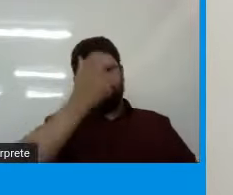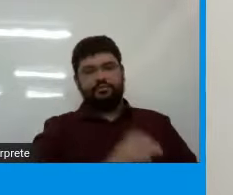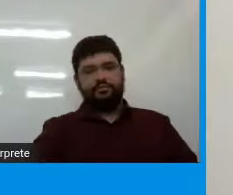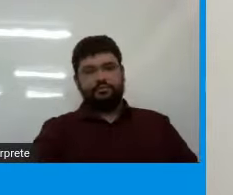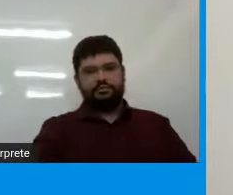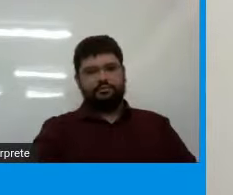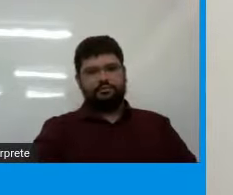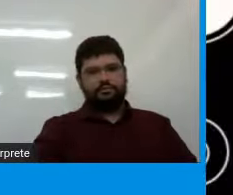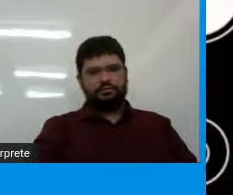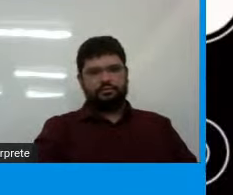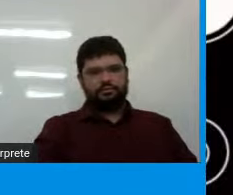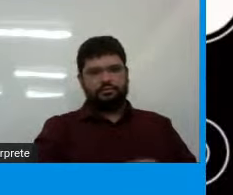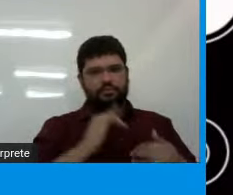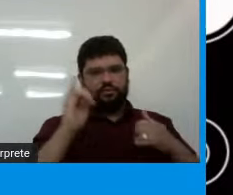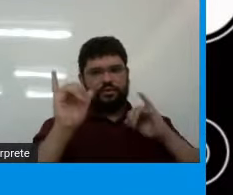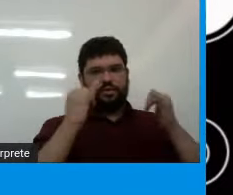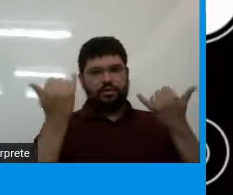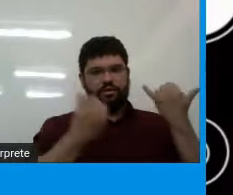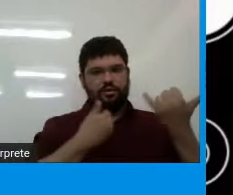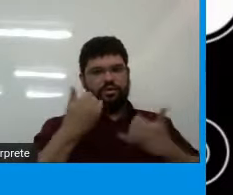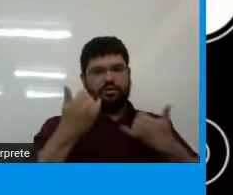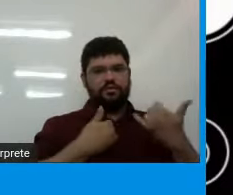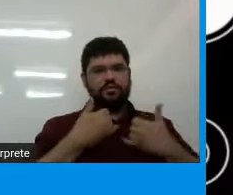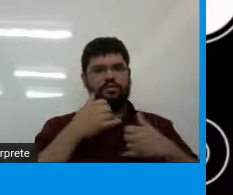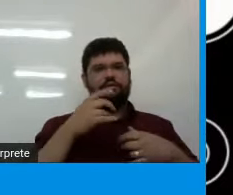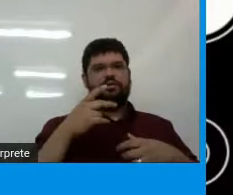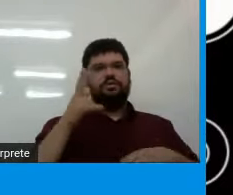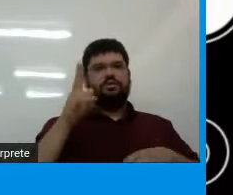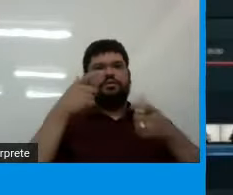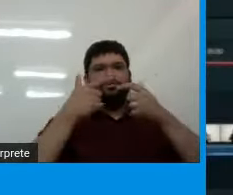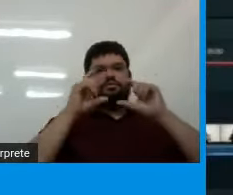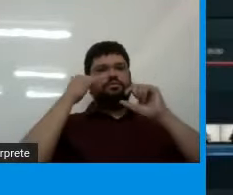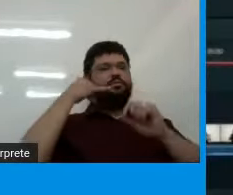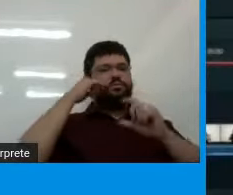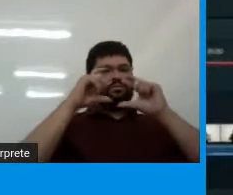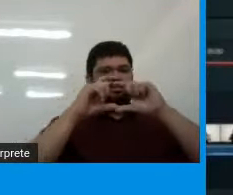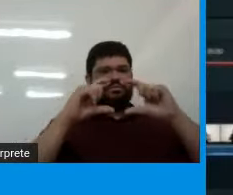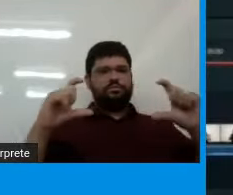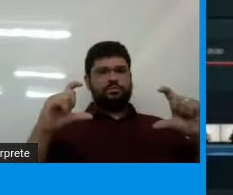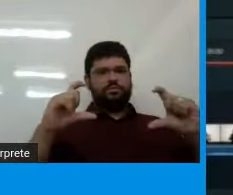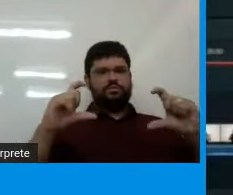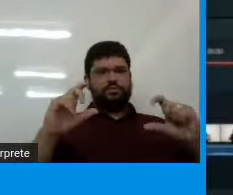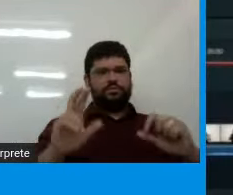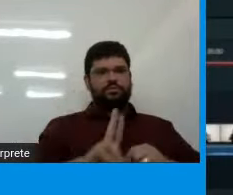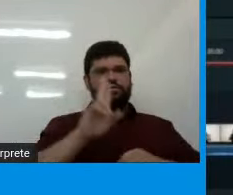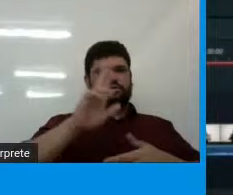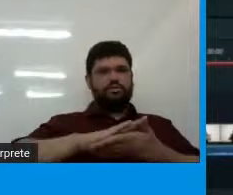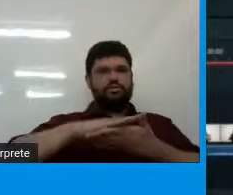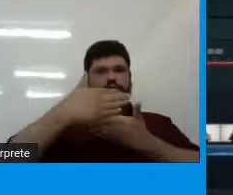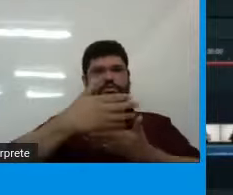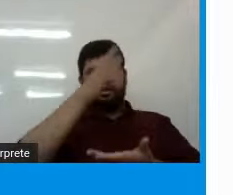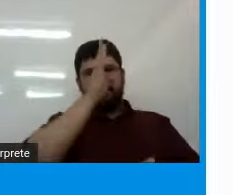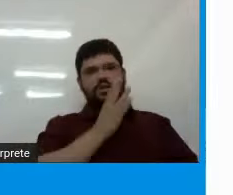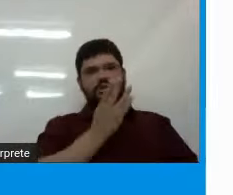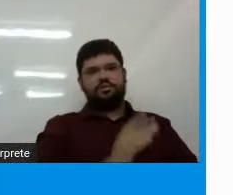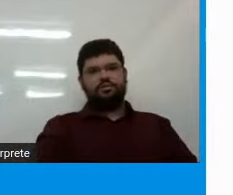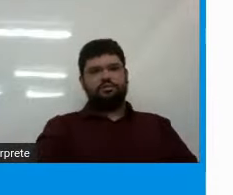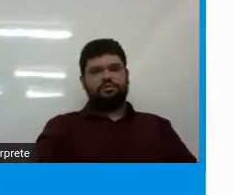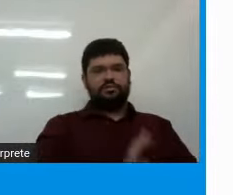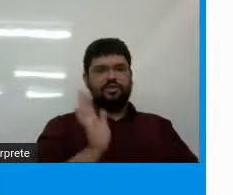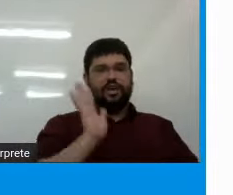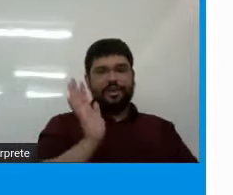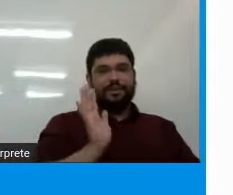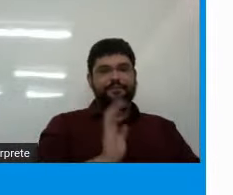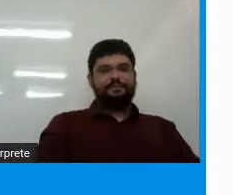última informação. Esse vídeo foi todo filmado com celular e editado num programa gratuito. Até a próxima.